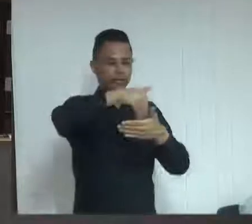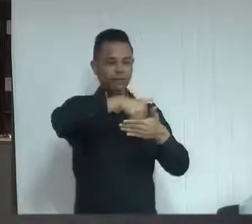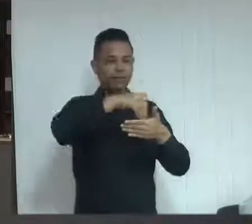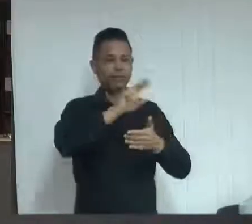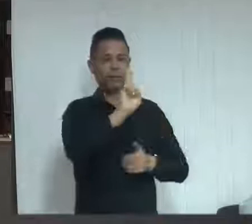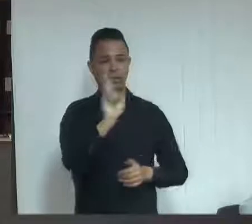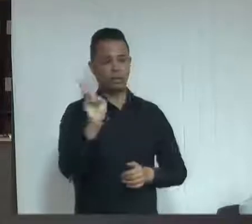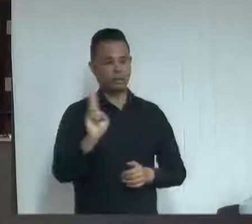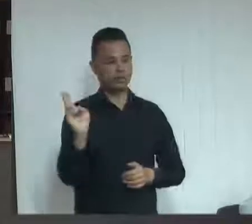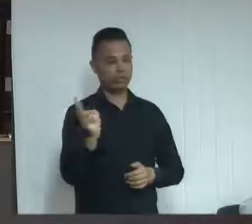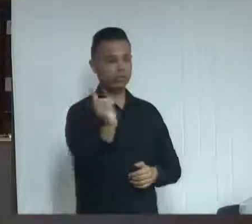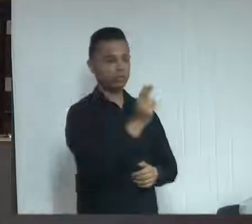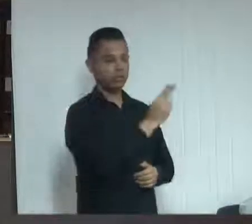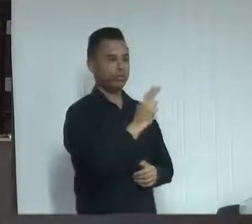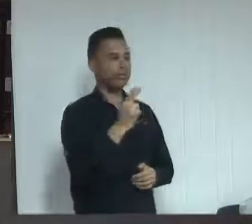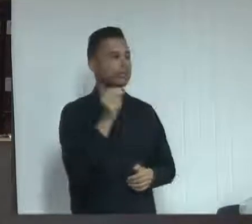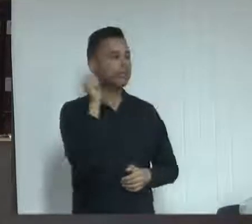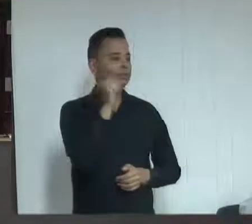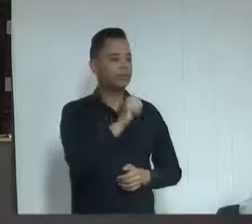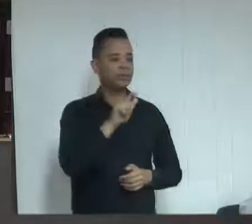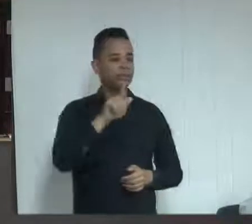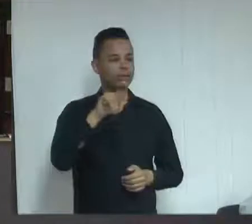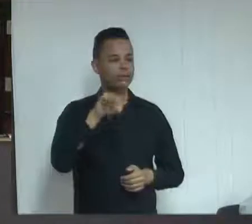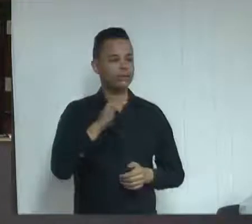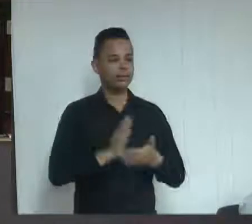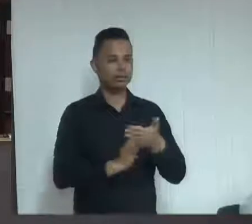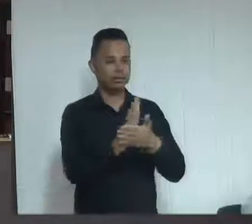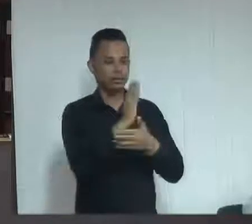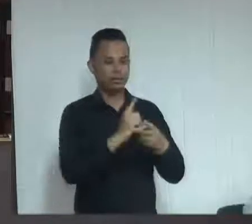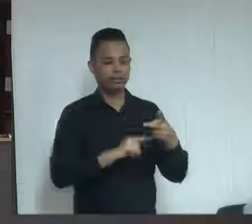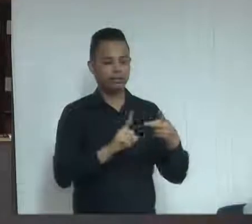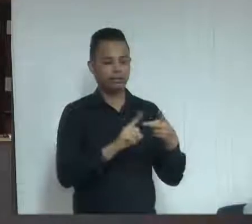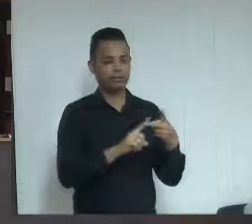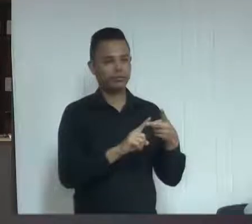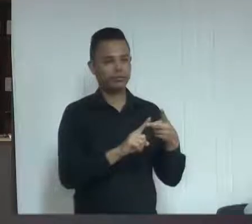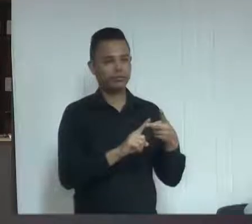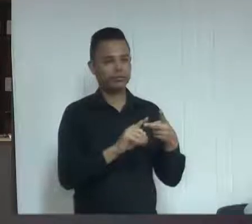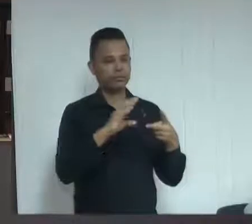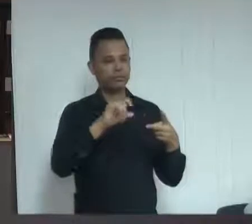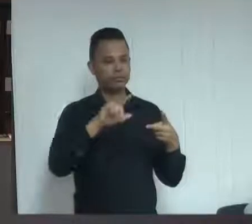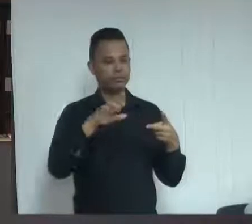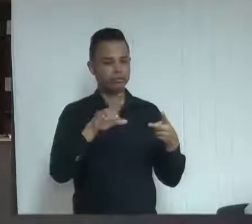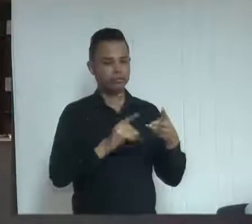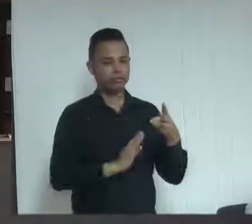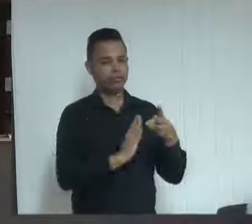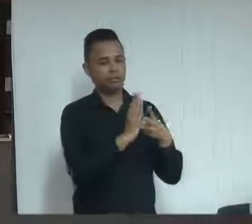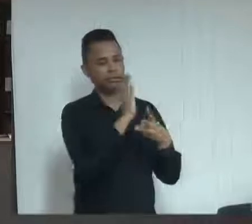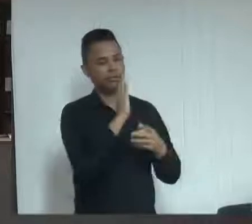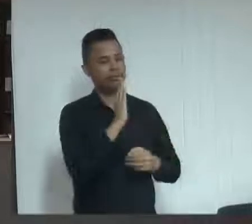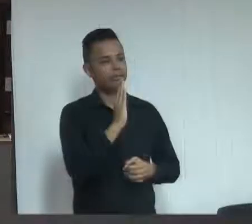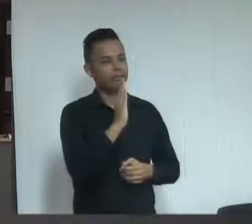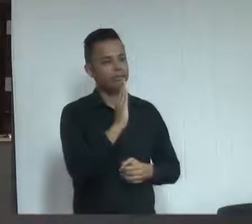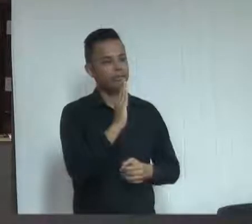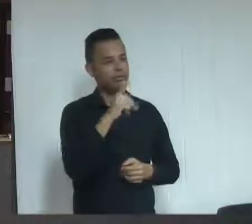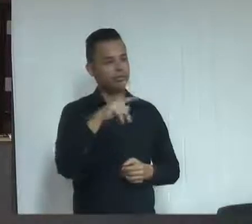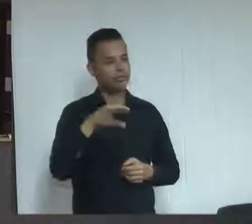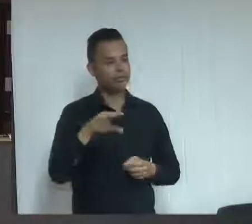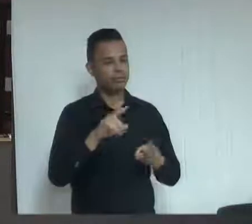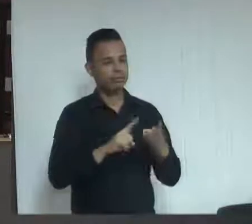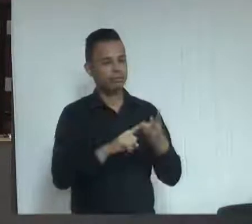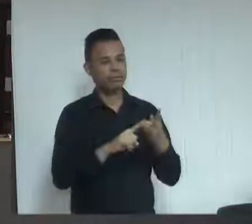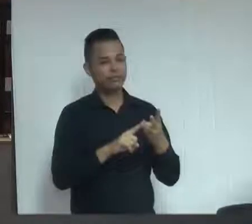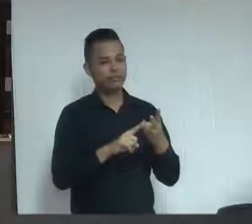nominal. Vereadora Ana Genesini. Aprovo. Vereador Carlos Florentino. Aprovo. Vereador Edson PC.